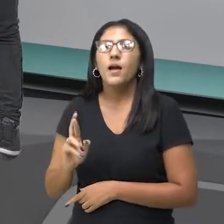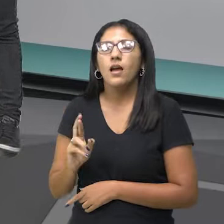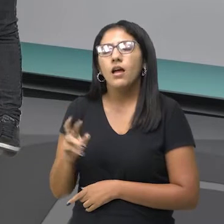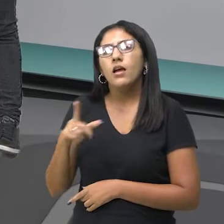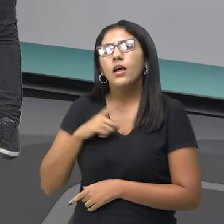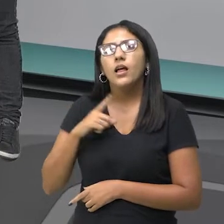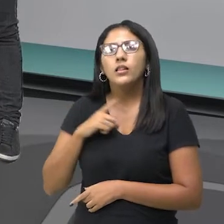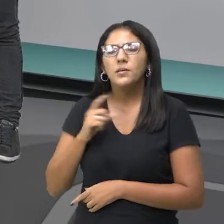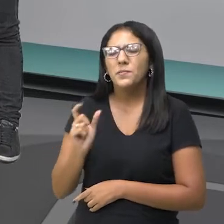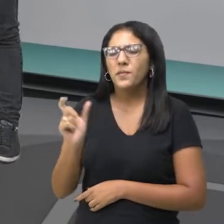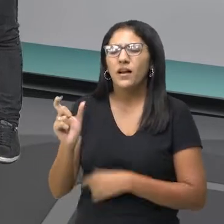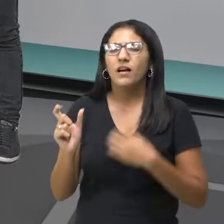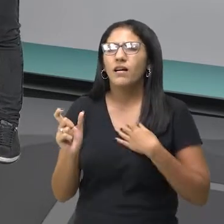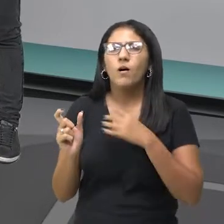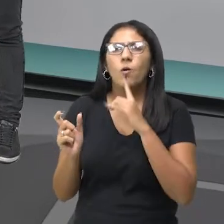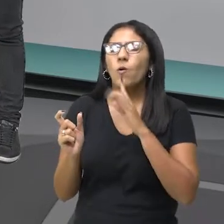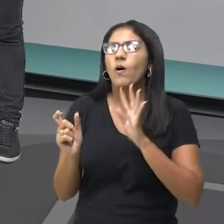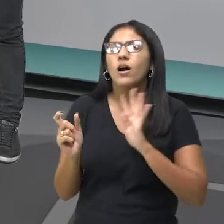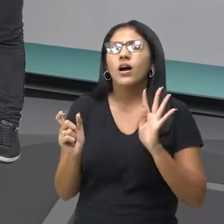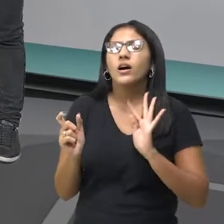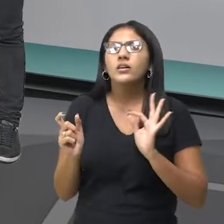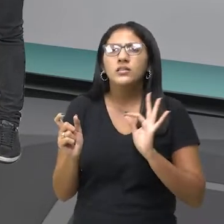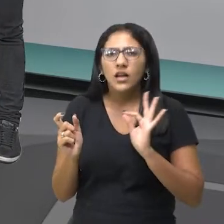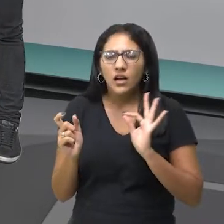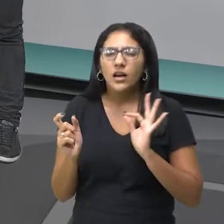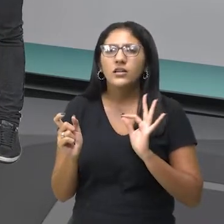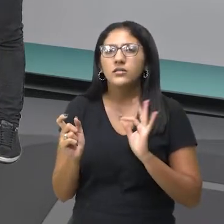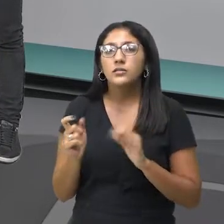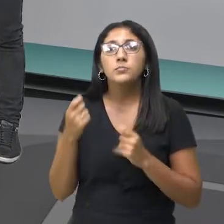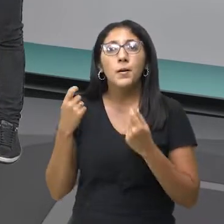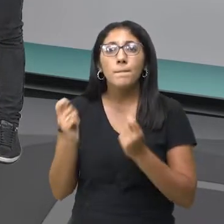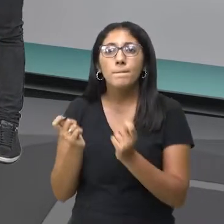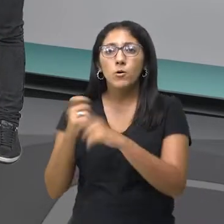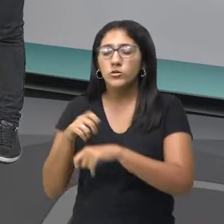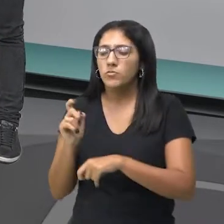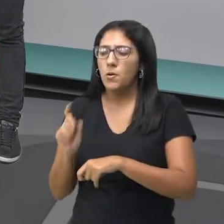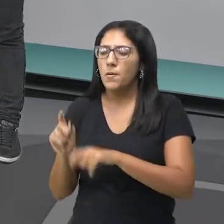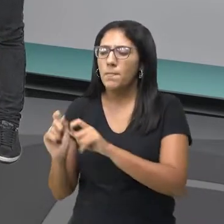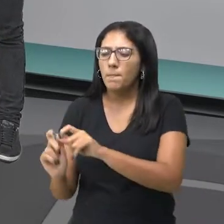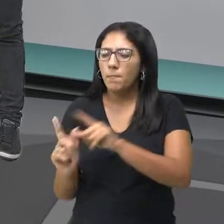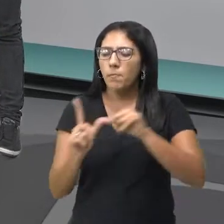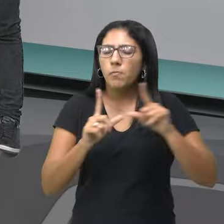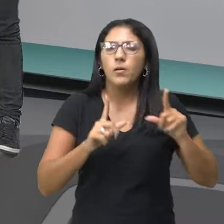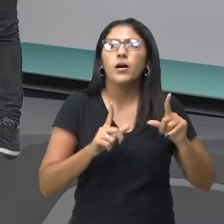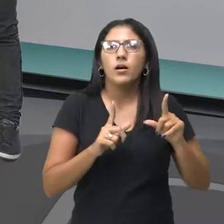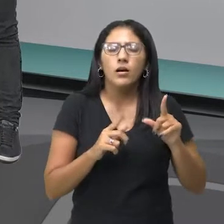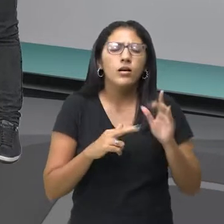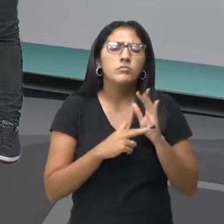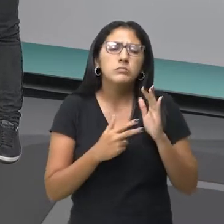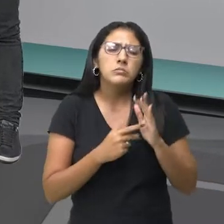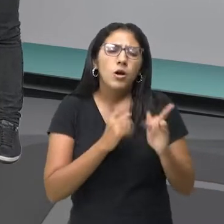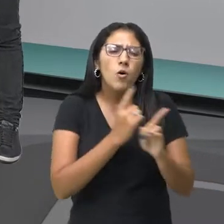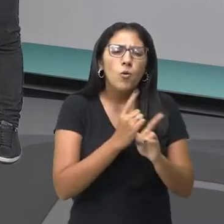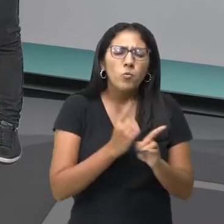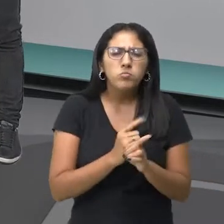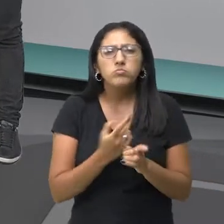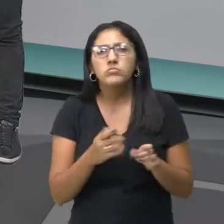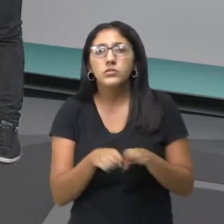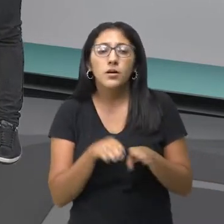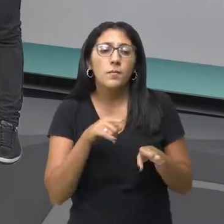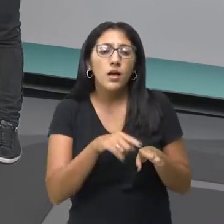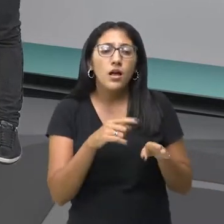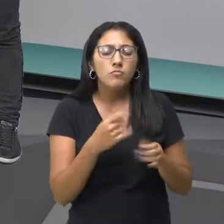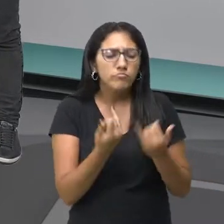traz uma palavra que eu não conheço, que me permite conectar com outro texto que tem o significado da palavra e que de repente tem uma informação que me chama